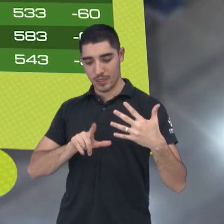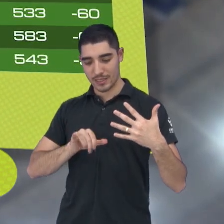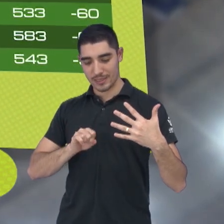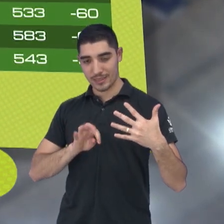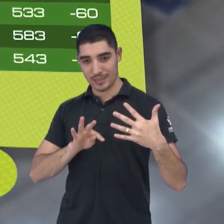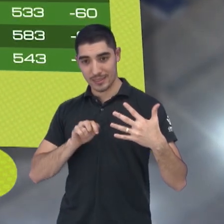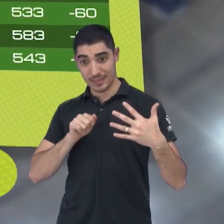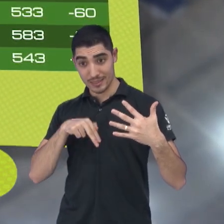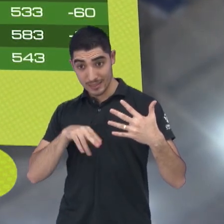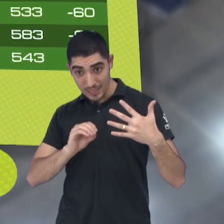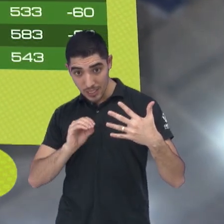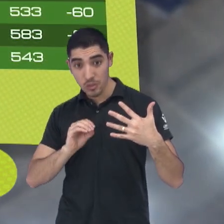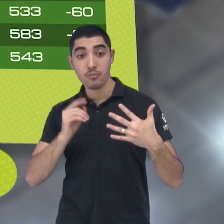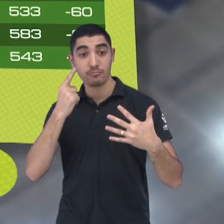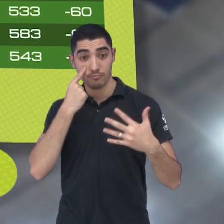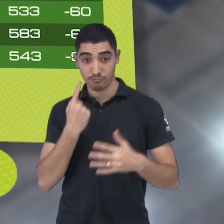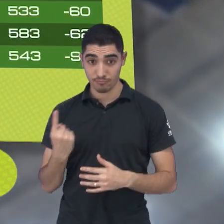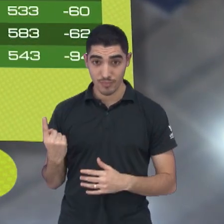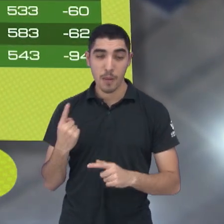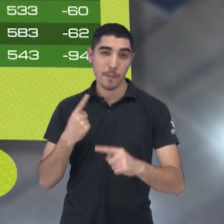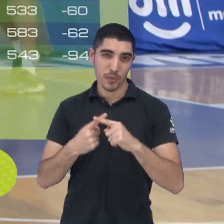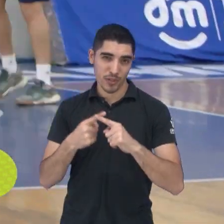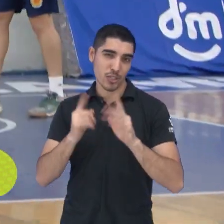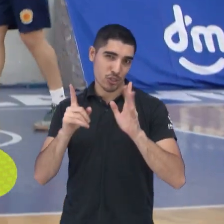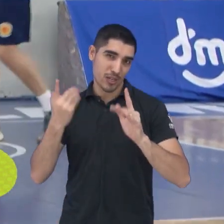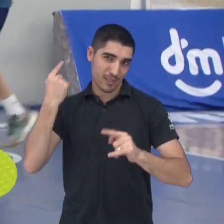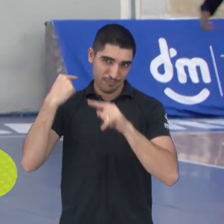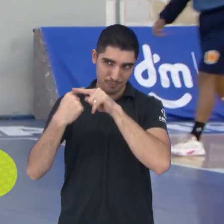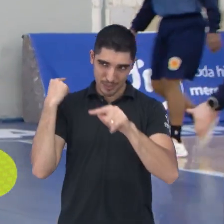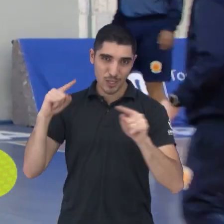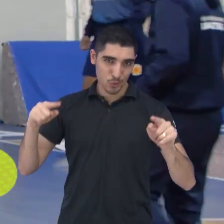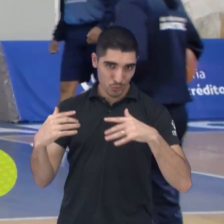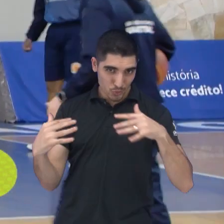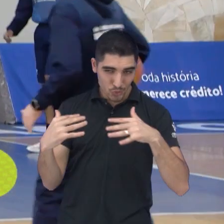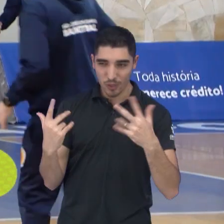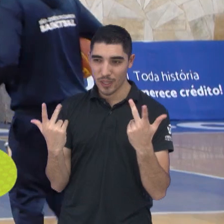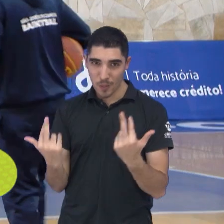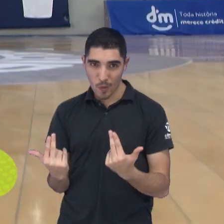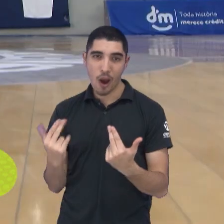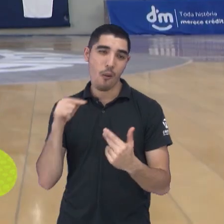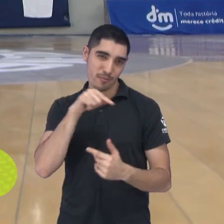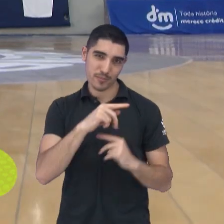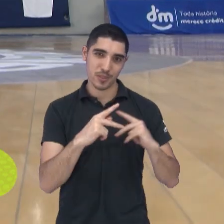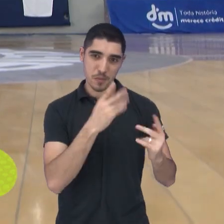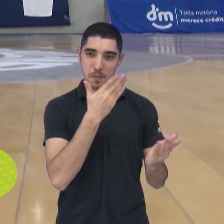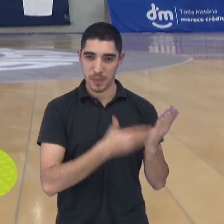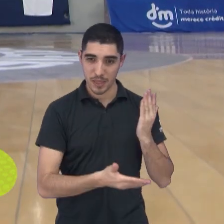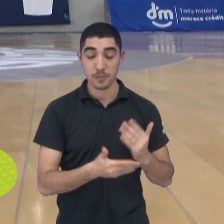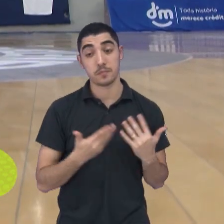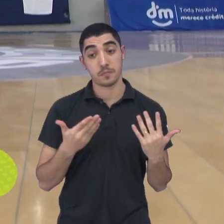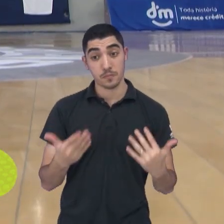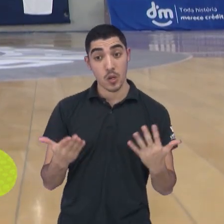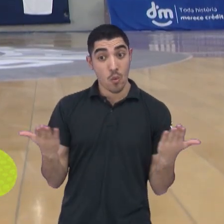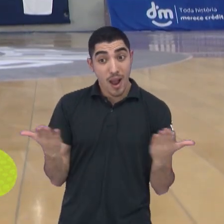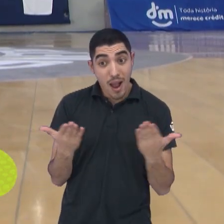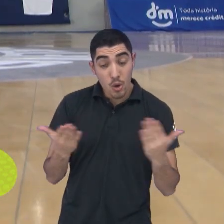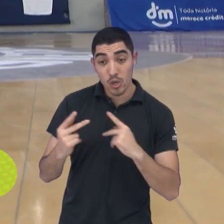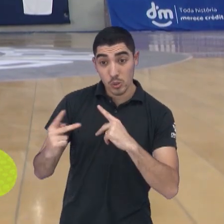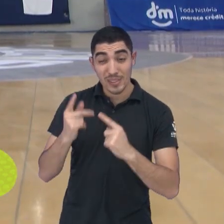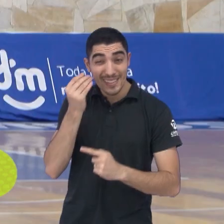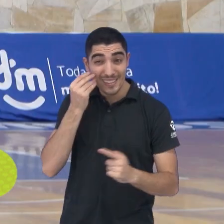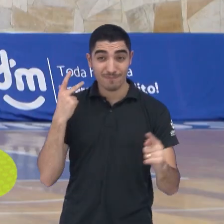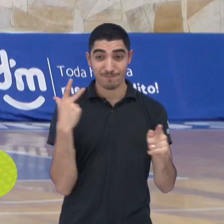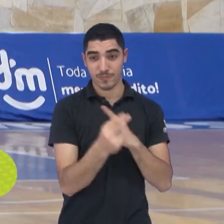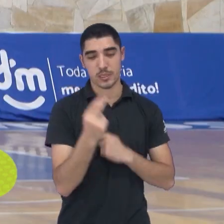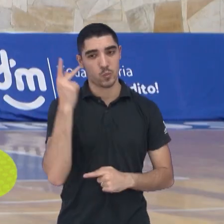5º, ficando atrás pelo confronto direto. Para ultrapassar o time da capital, o São José precisa vencer os São